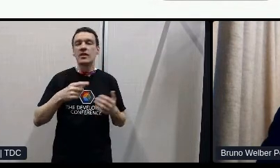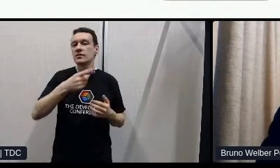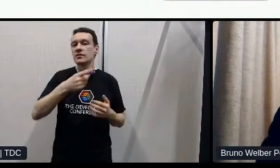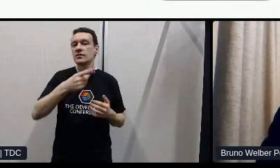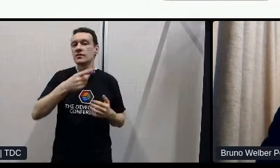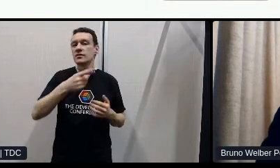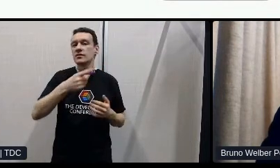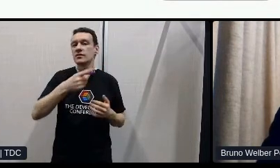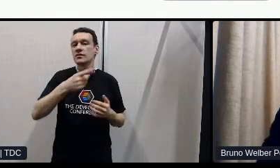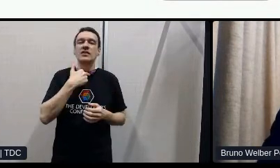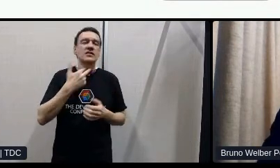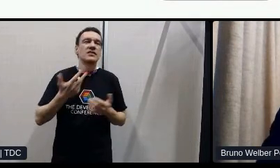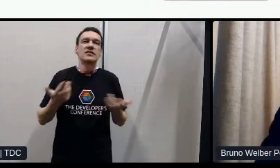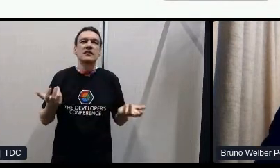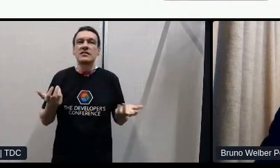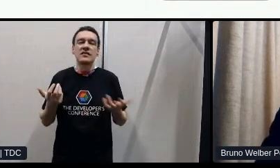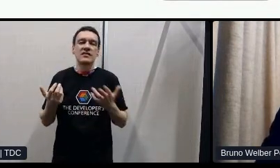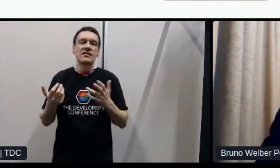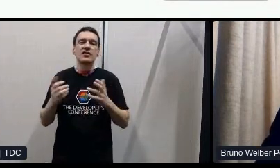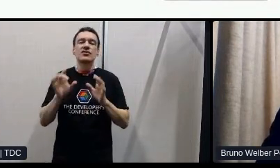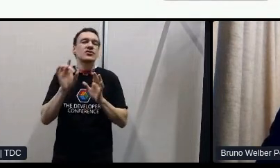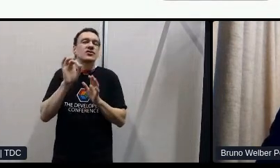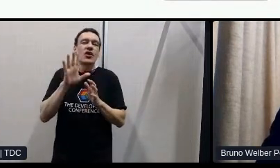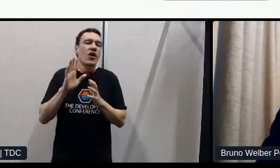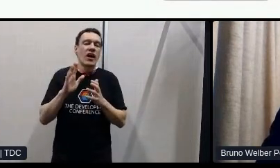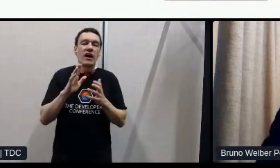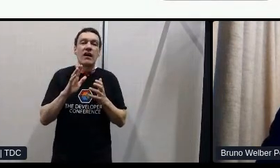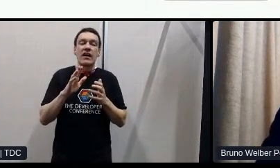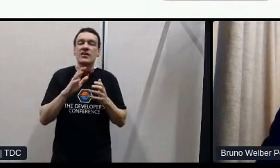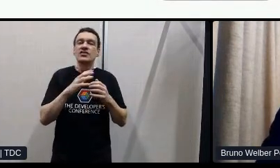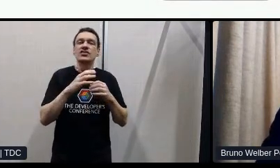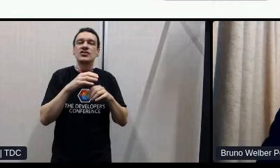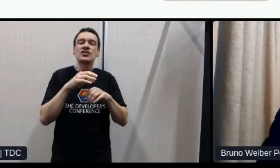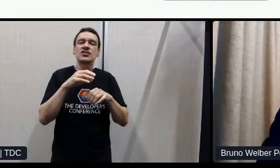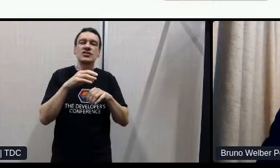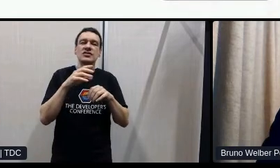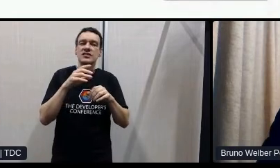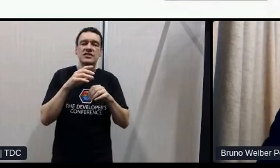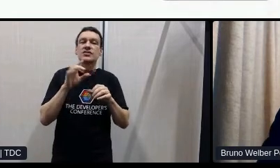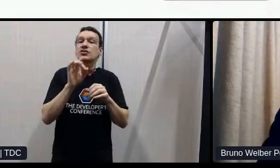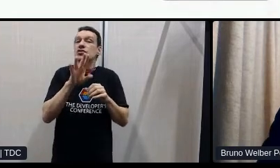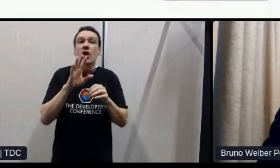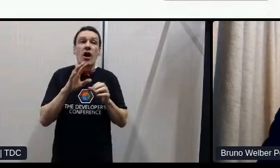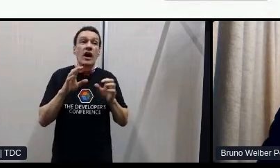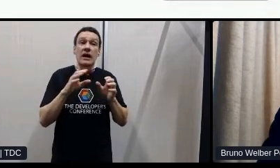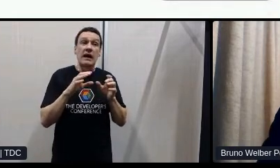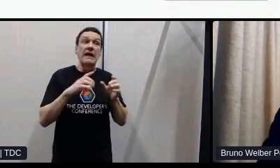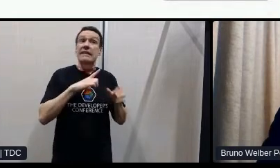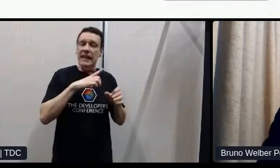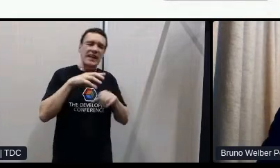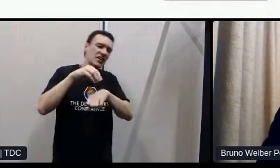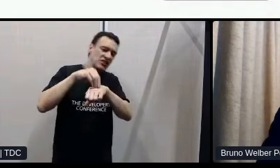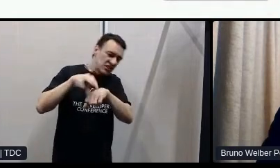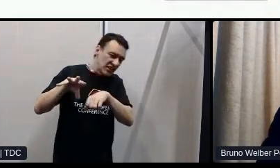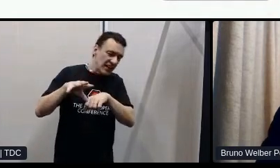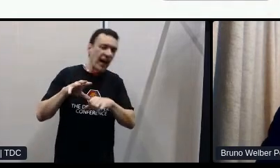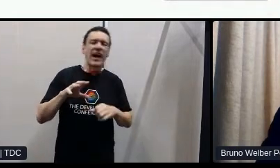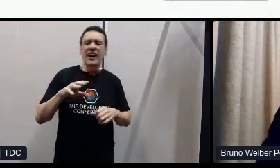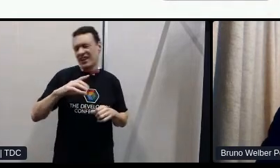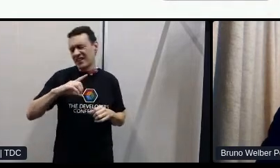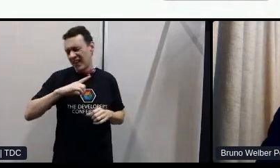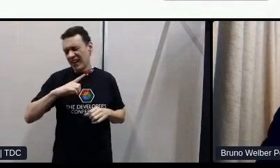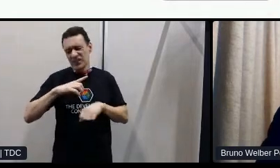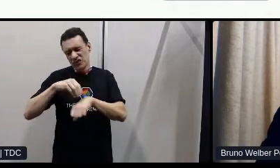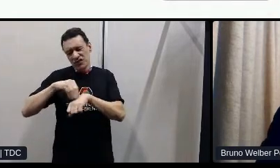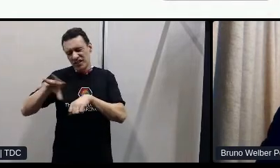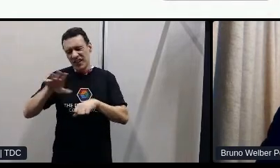confiar exclusivamente nessas dicas de usuário para passar informação para ele. A gente não pode confiar nessas dicas, por exemplo, para